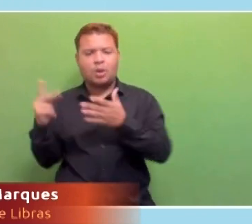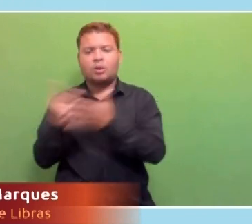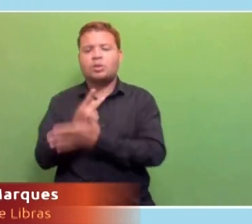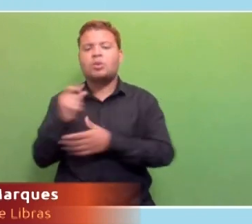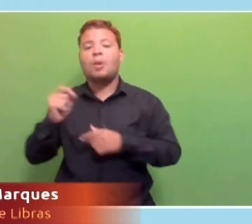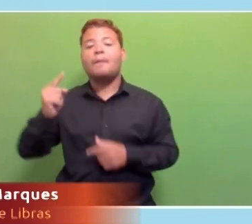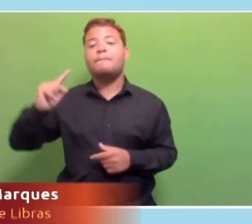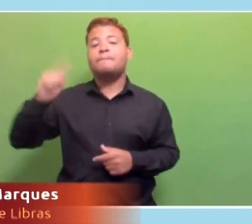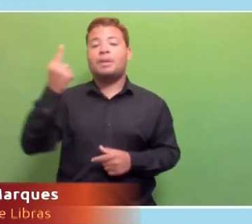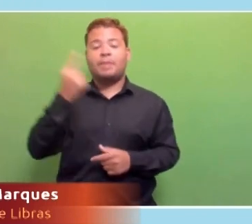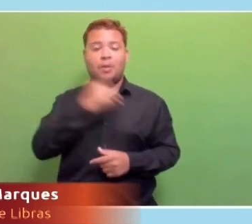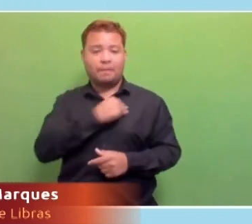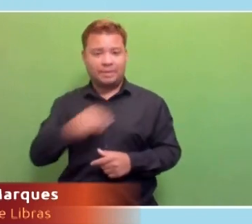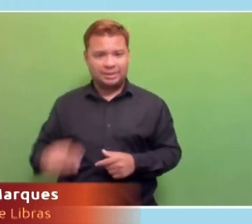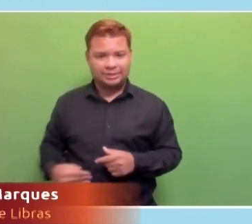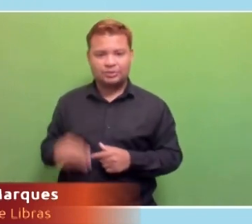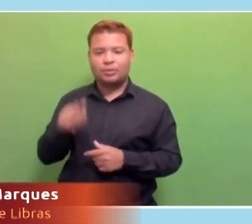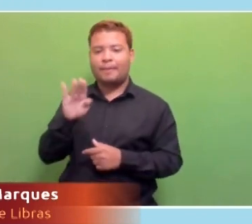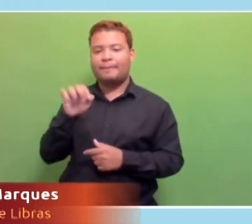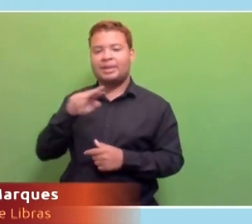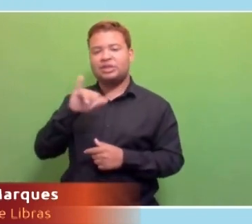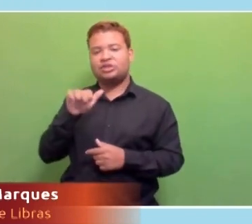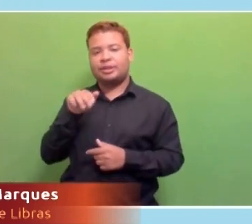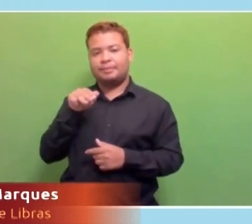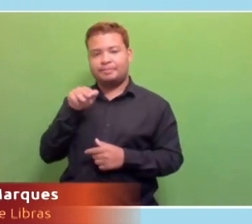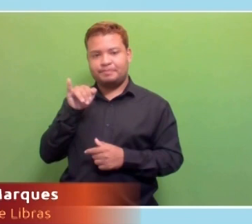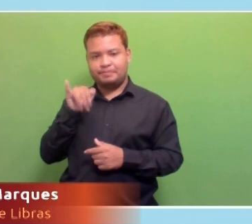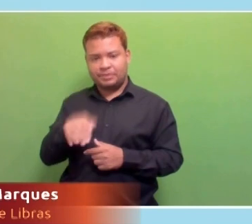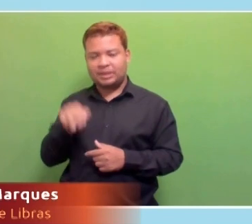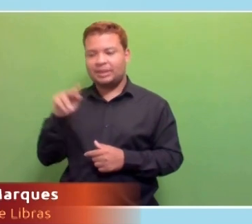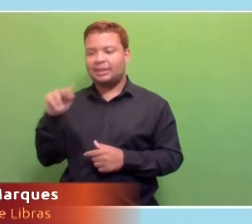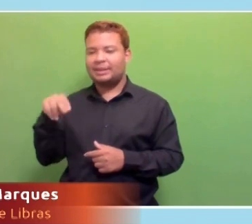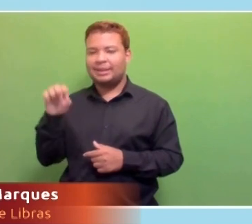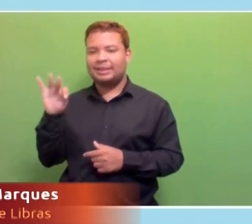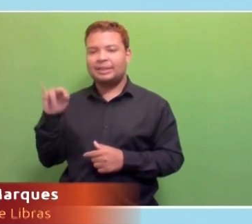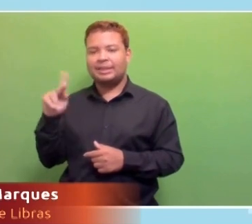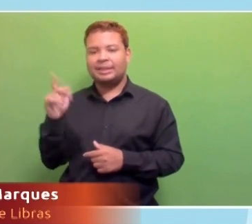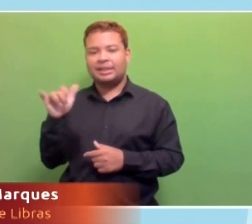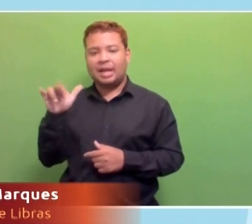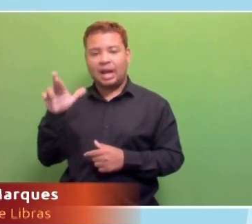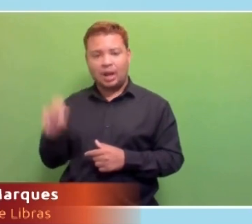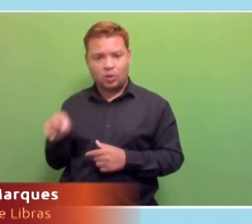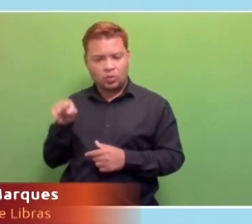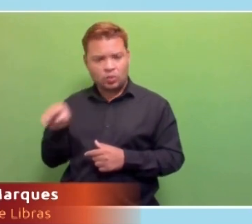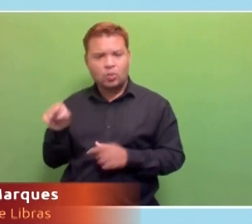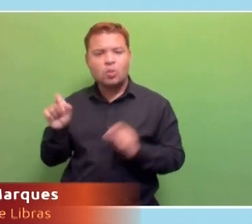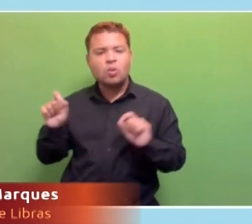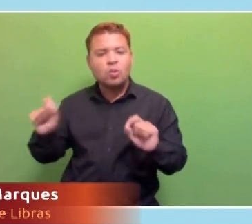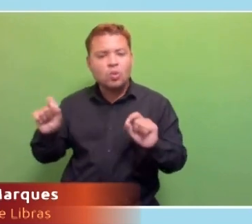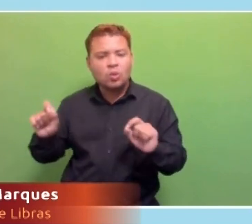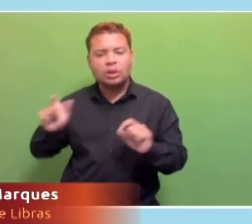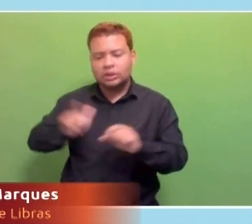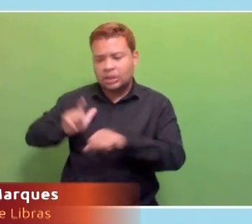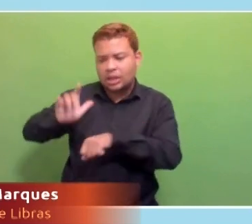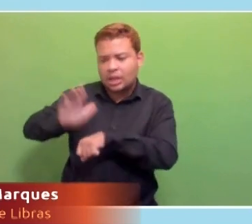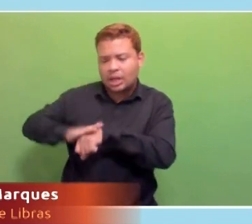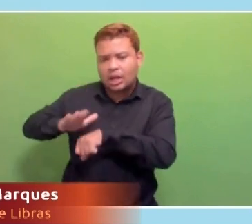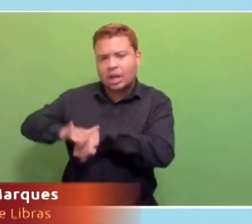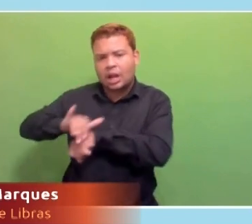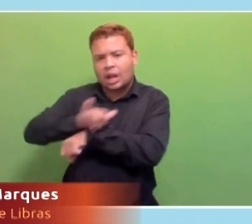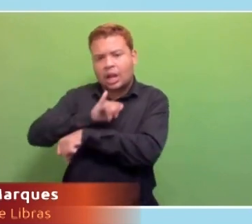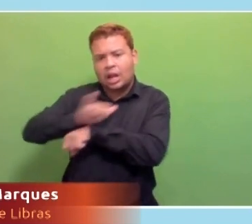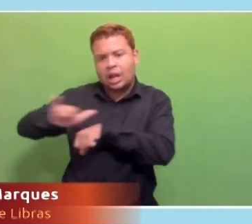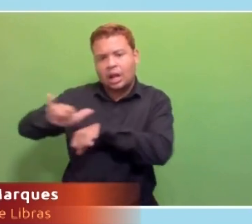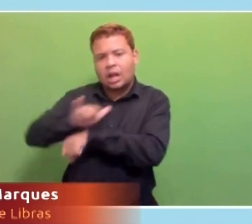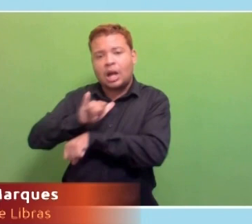Benjamin Netanyahu ele passa a utilizar medidas, né, que ferem os